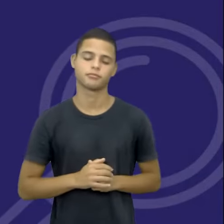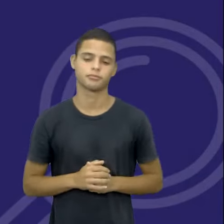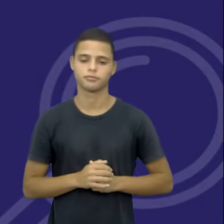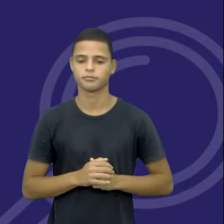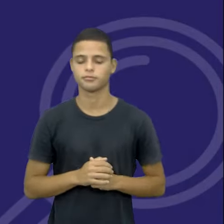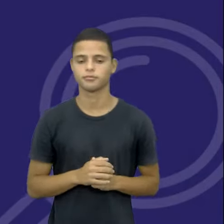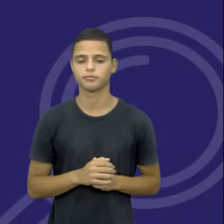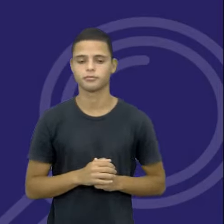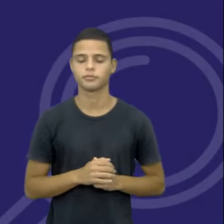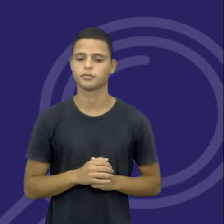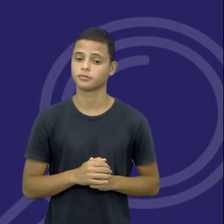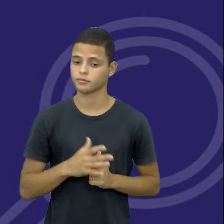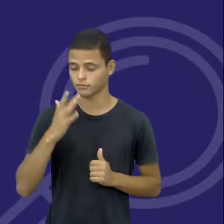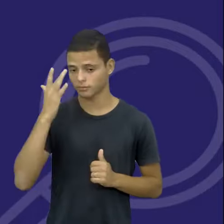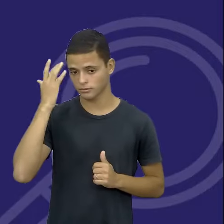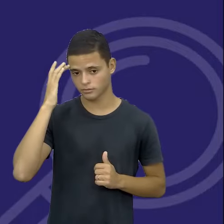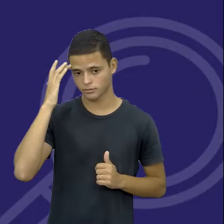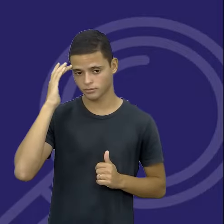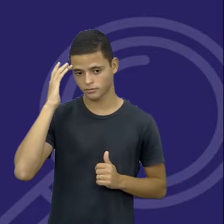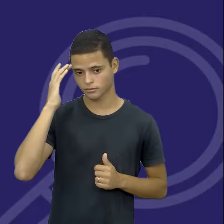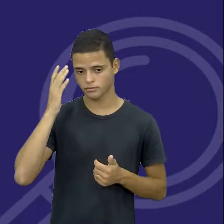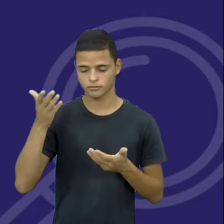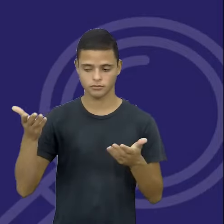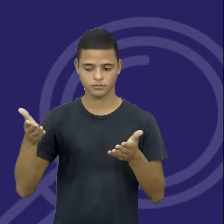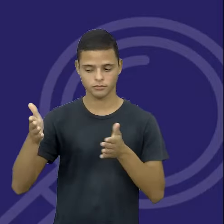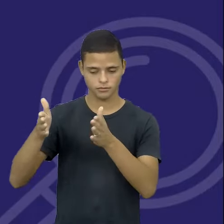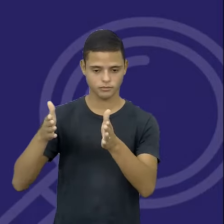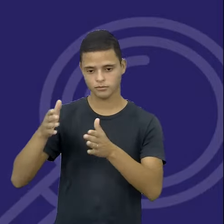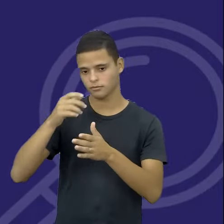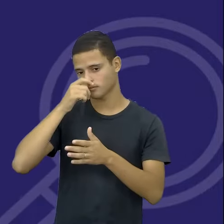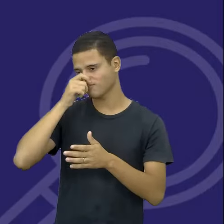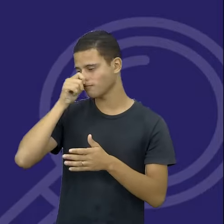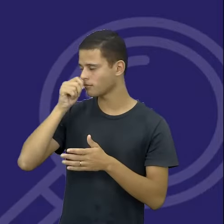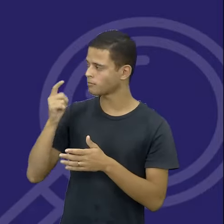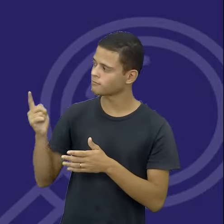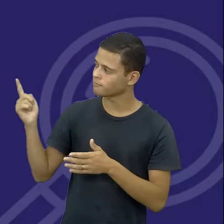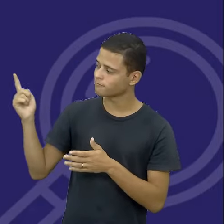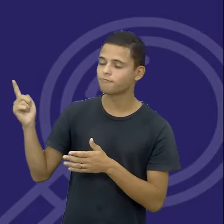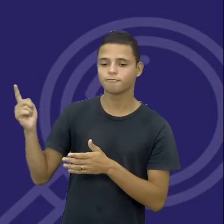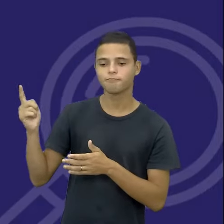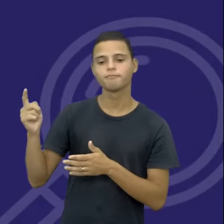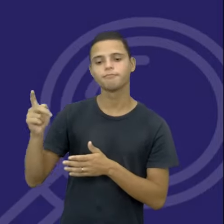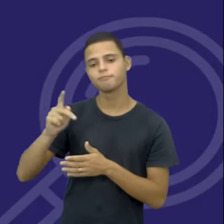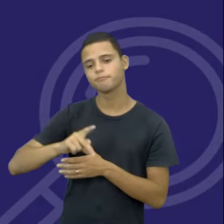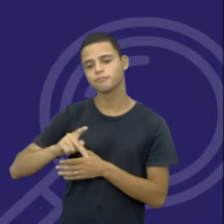Eu acho que essa parte da gente como